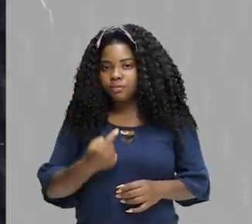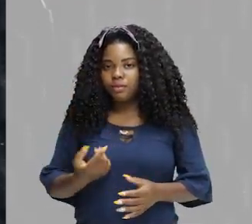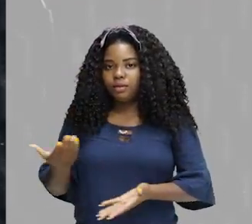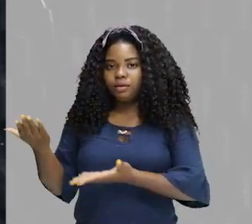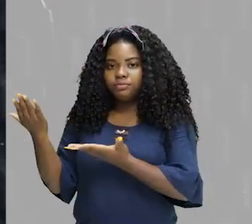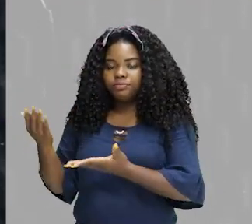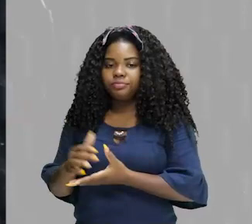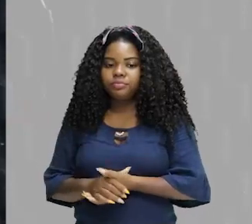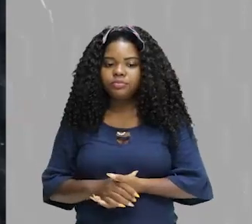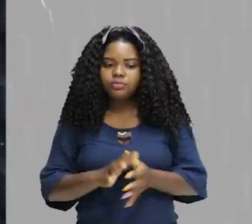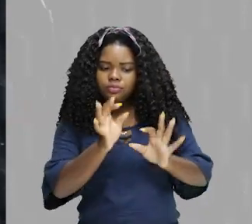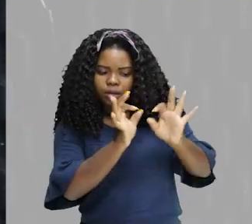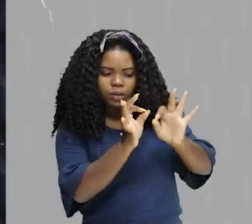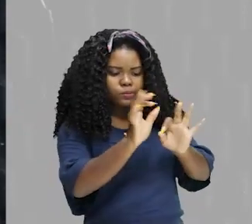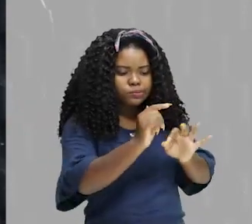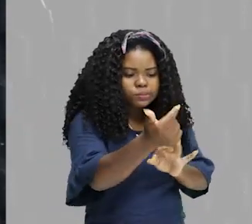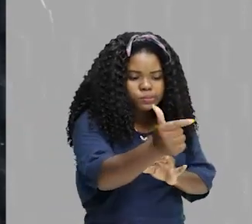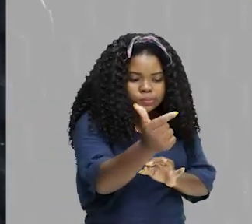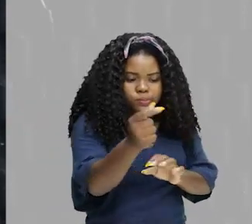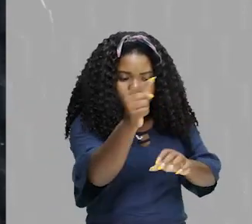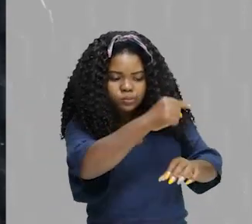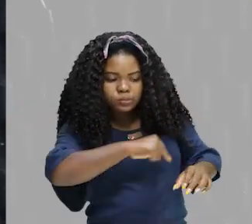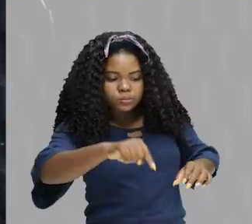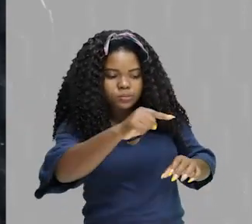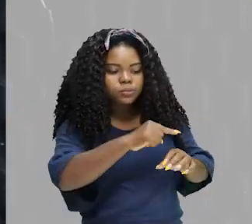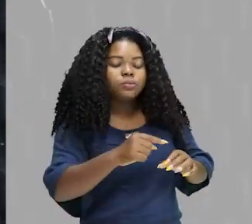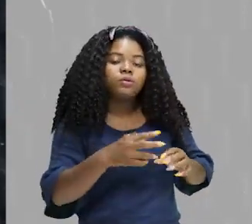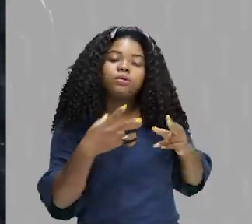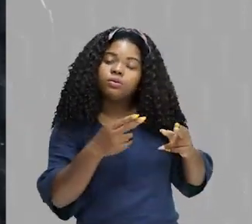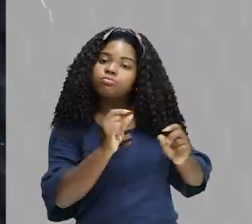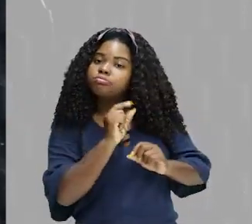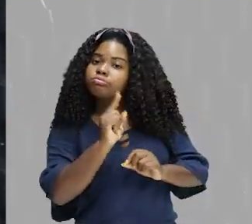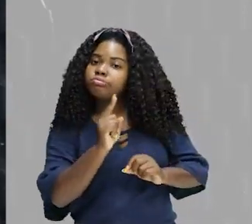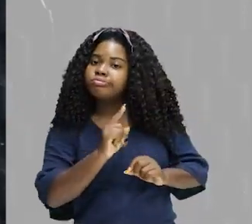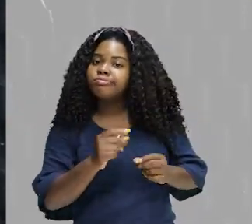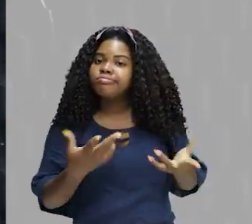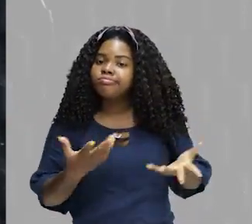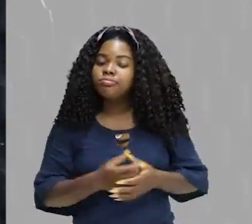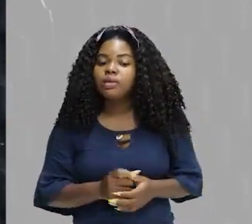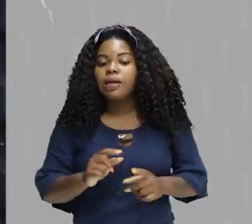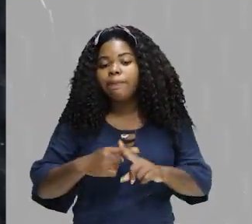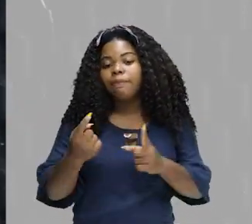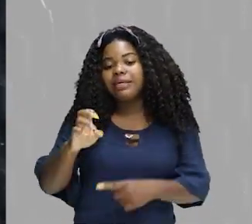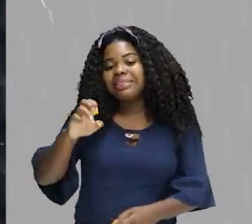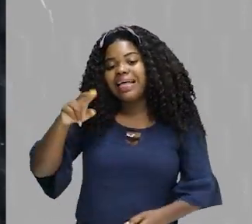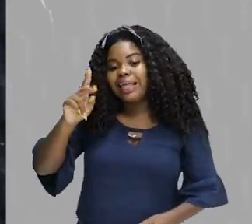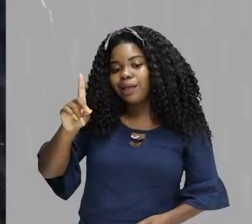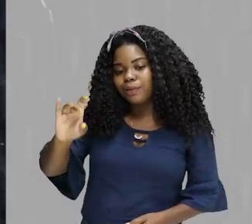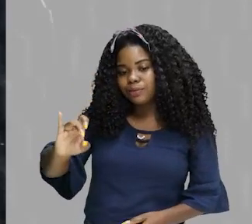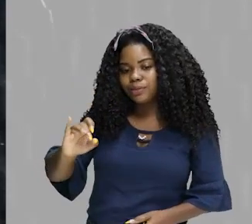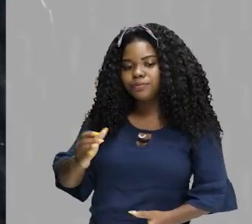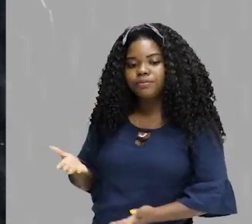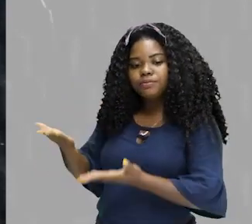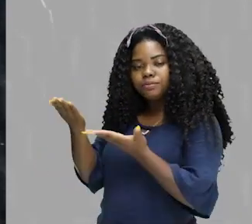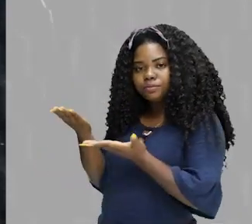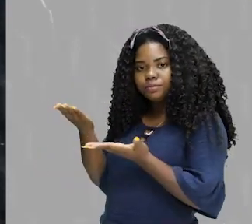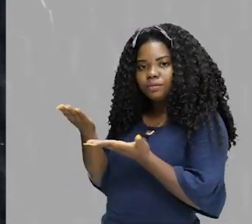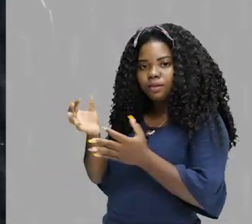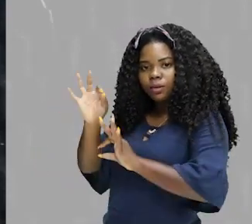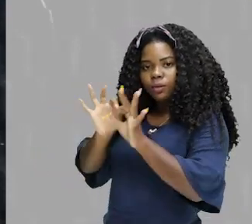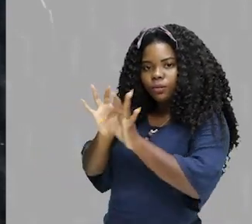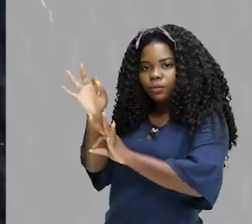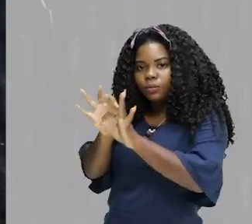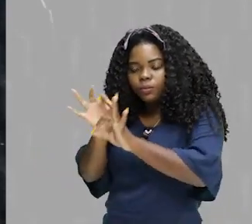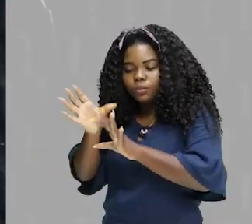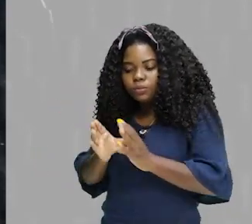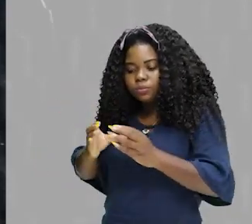difundidos. Não vai ter uma organização assim com um padrão específico. Já nas eudicotiledôneas, os vasos condutores, eles vão